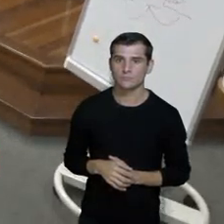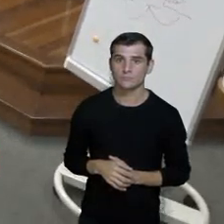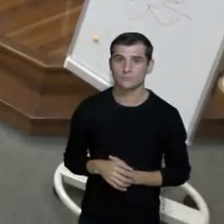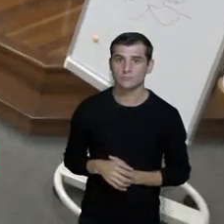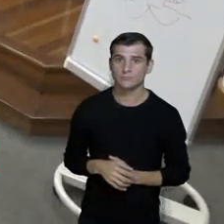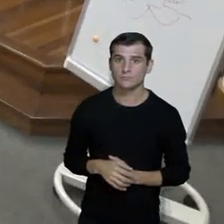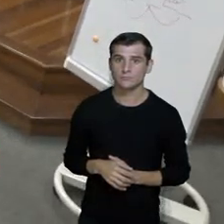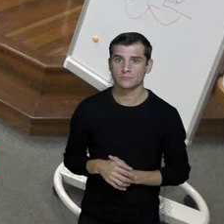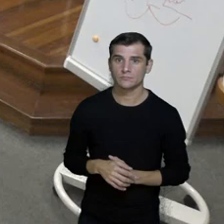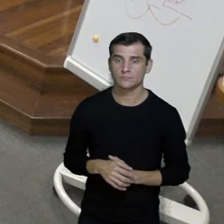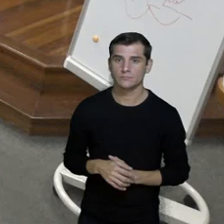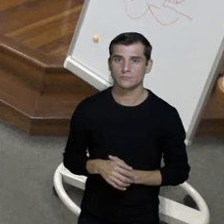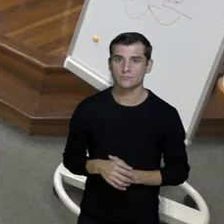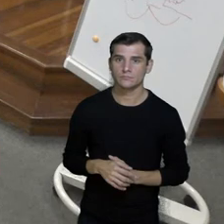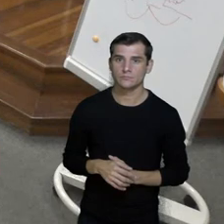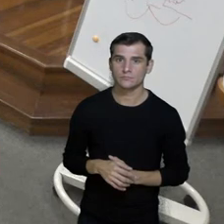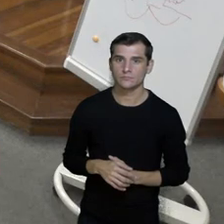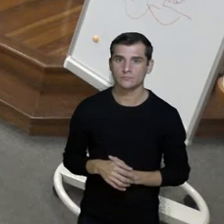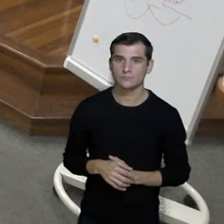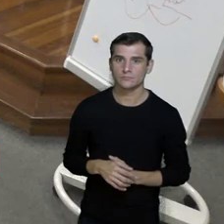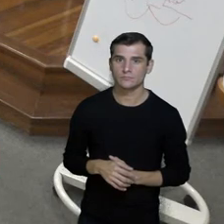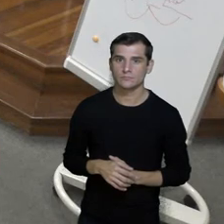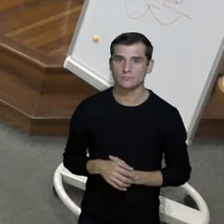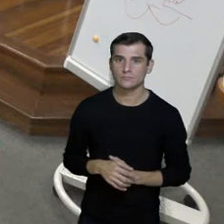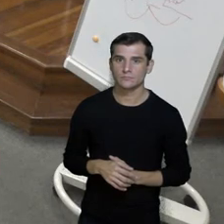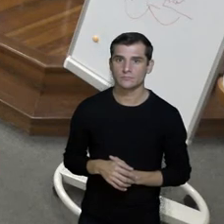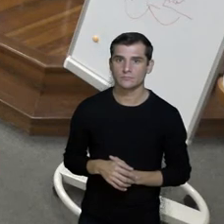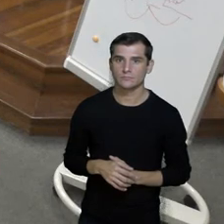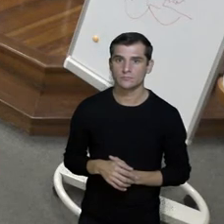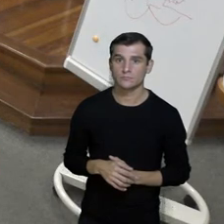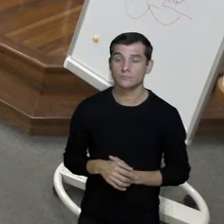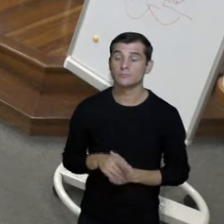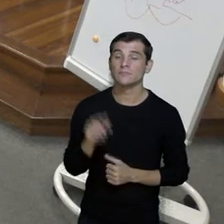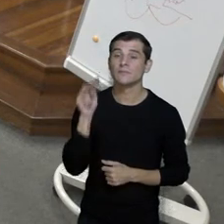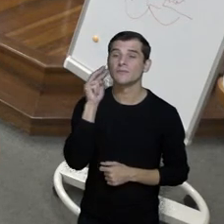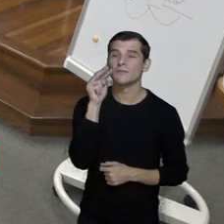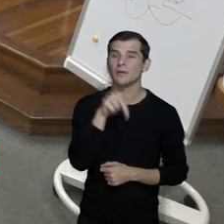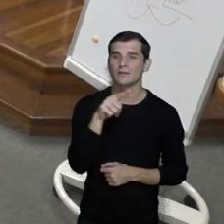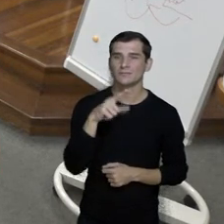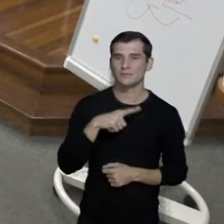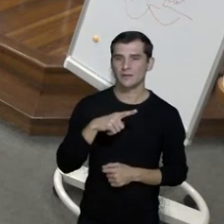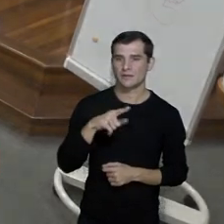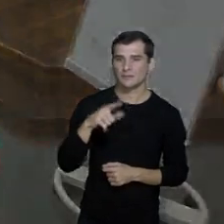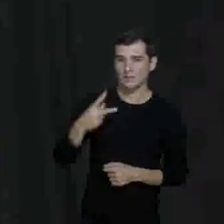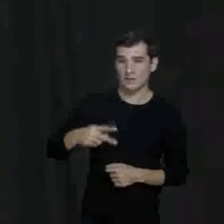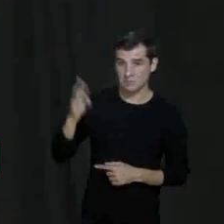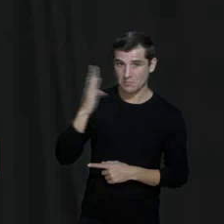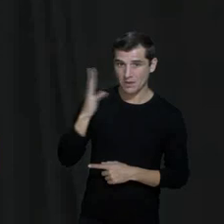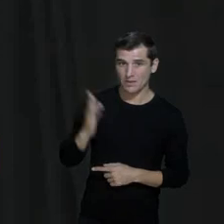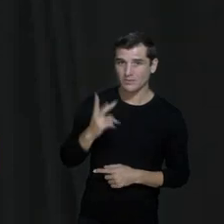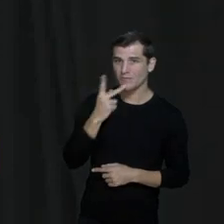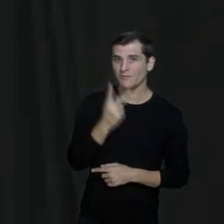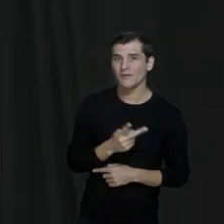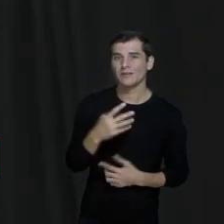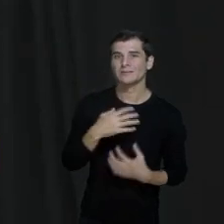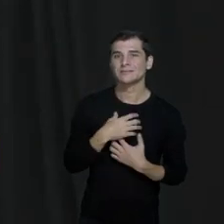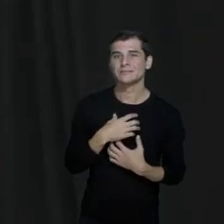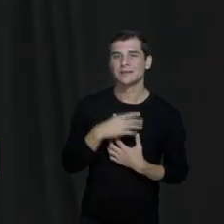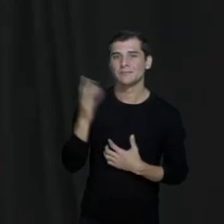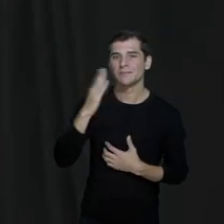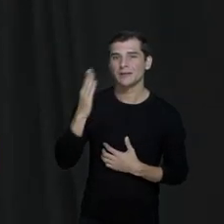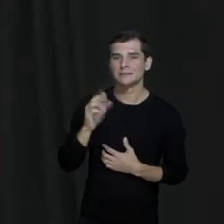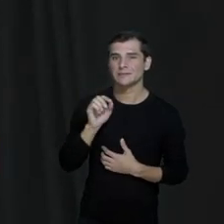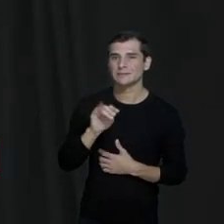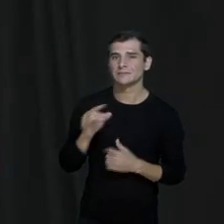legal não só do políticos mas da população o famoso jeitinho brasileiro muitas vezes são atos corruptos que a população